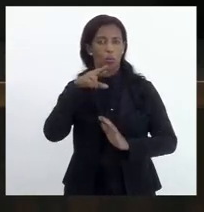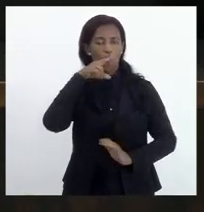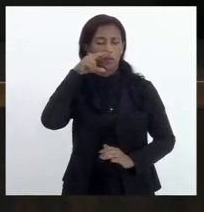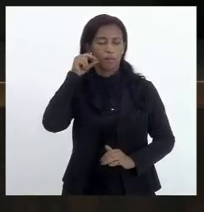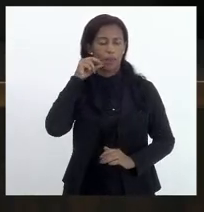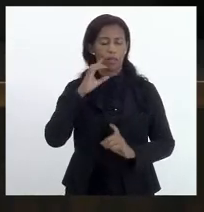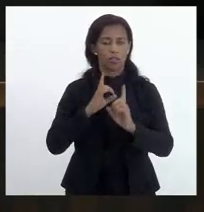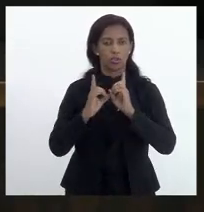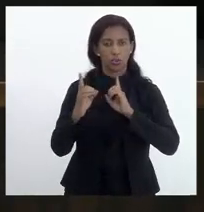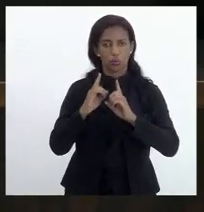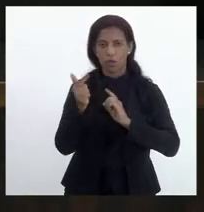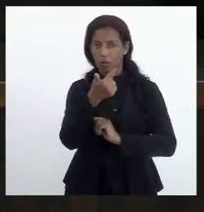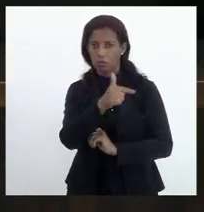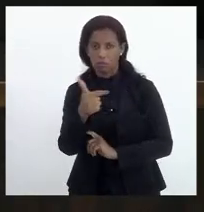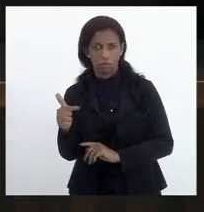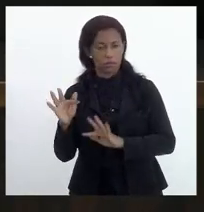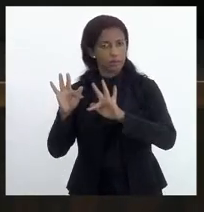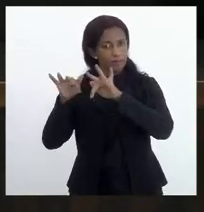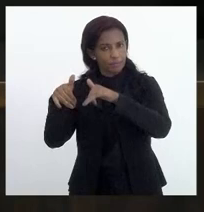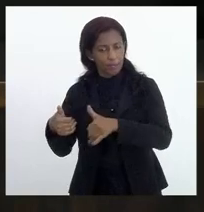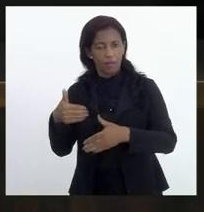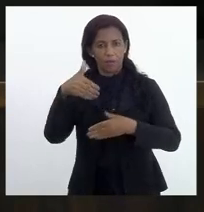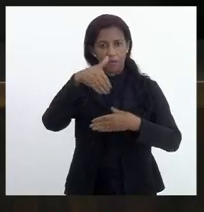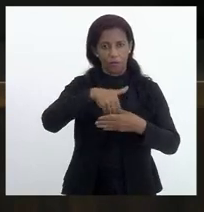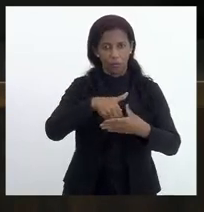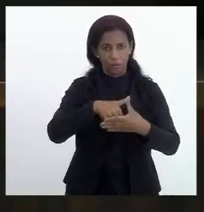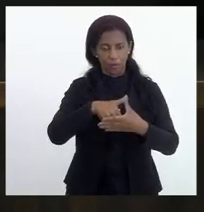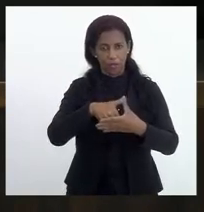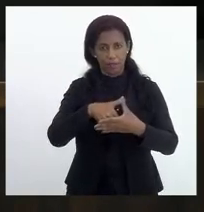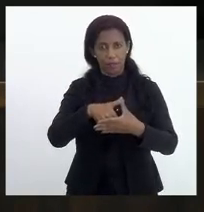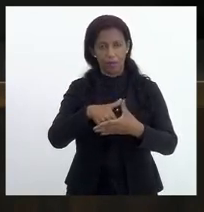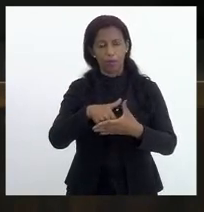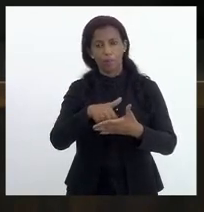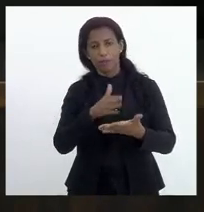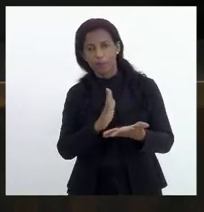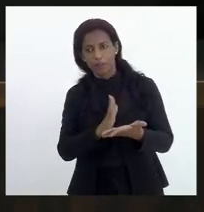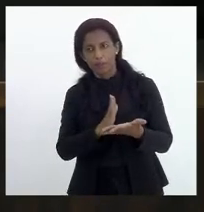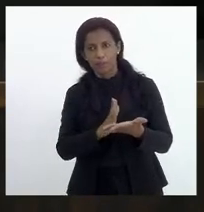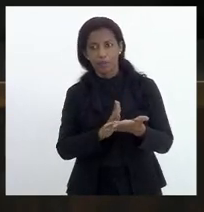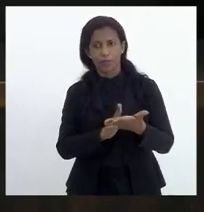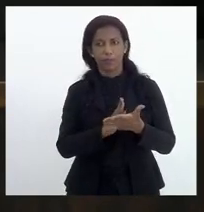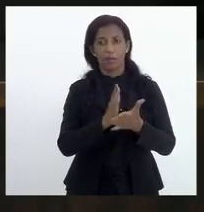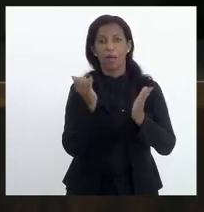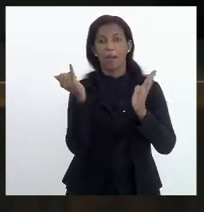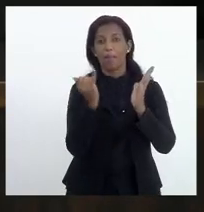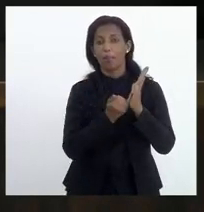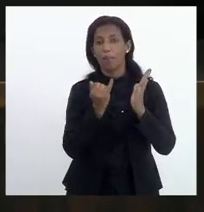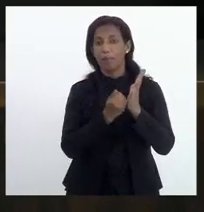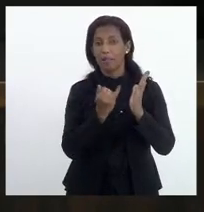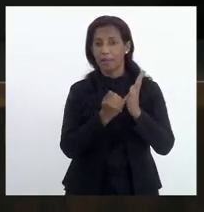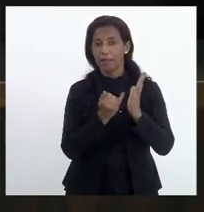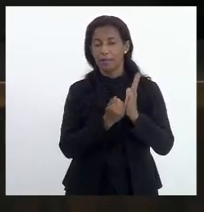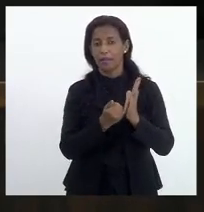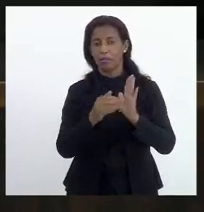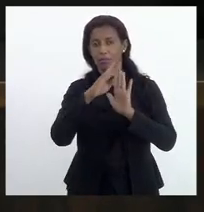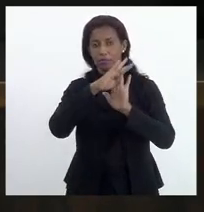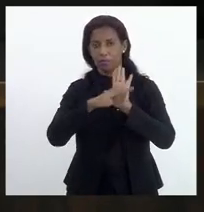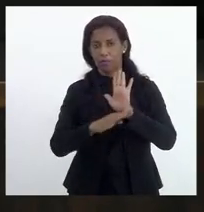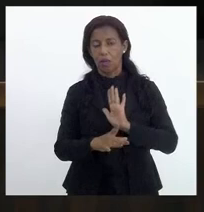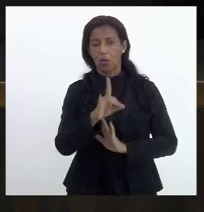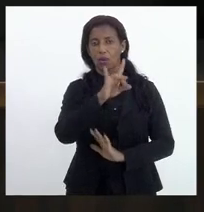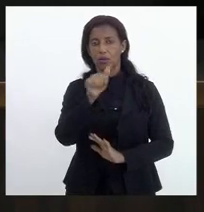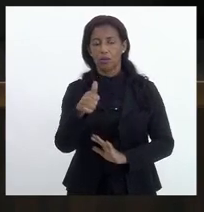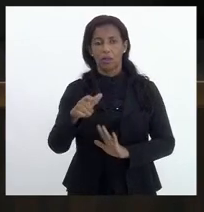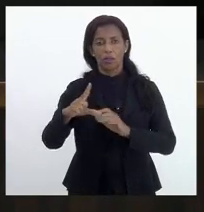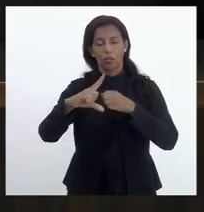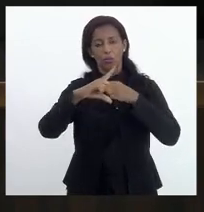discussão, havendo que queira discutir, encerrada a discussão, em votação, os senhores que aprovam, mas não estão aprovados, vai a publicação. Incluído na ordem do dia, de acordo com o parágrafo 1º